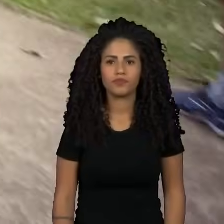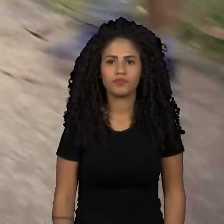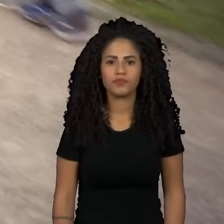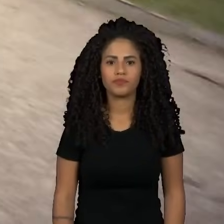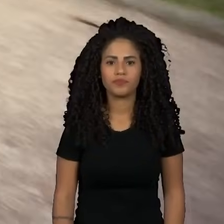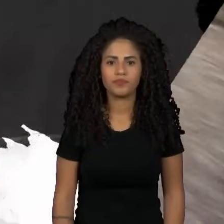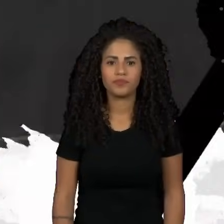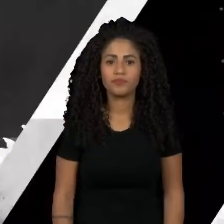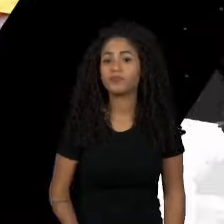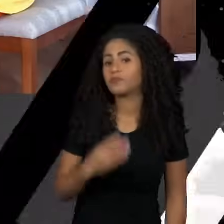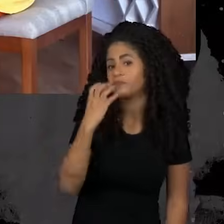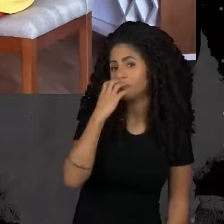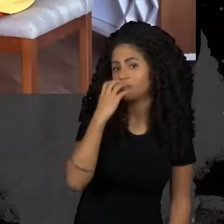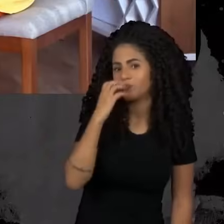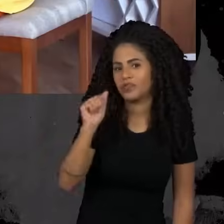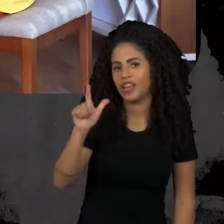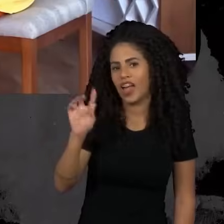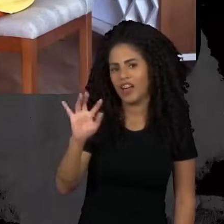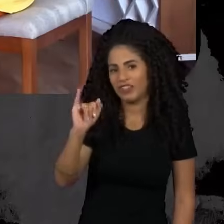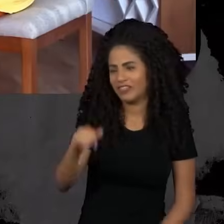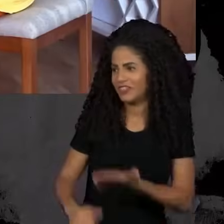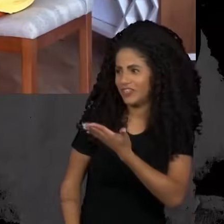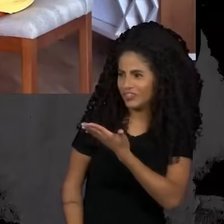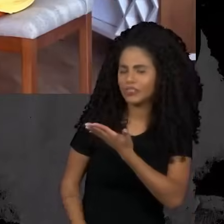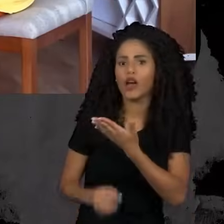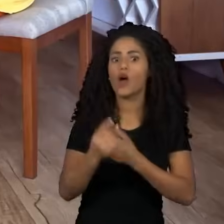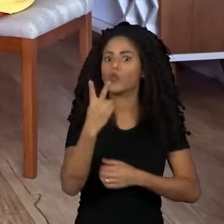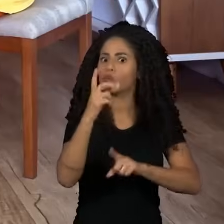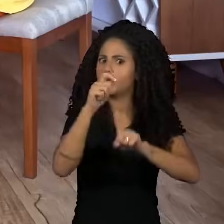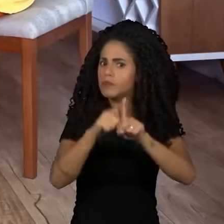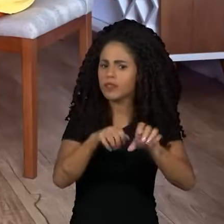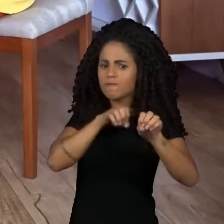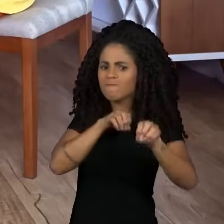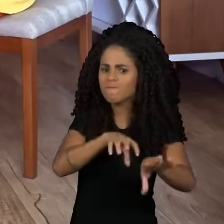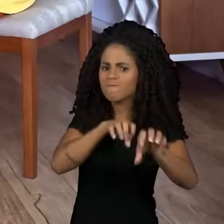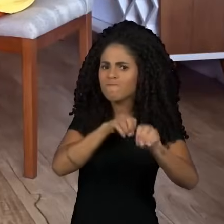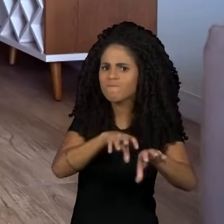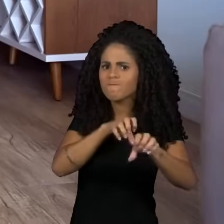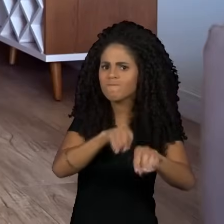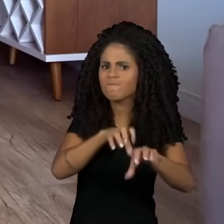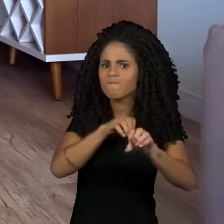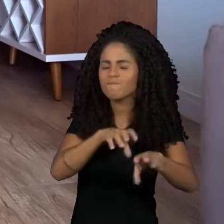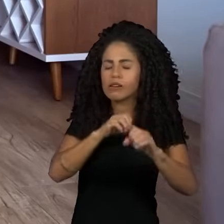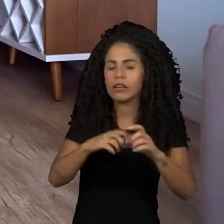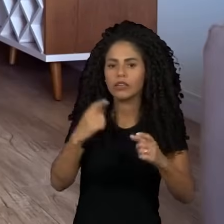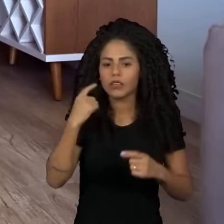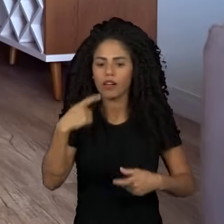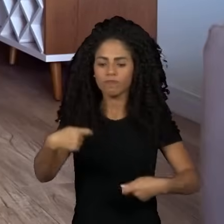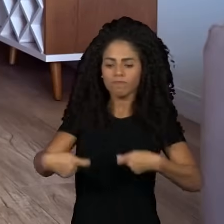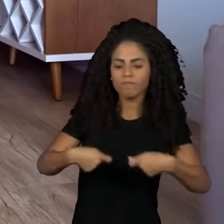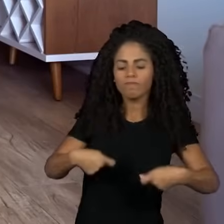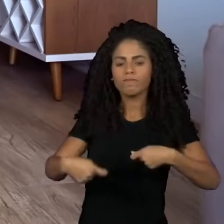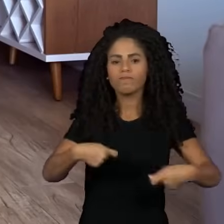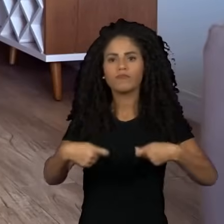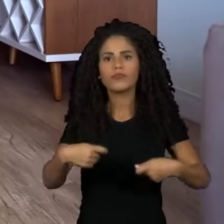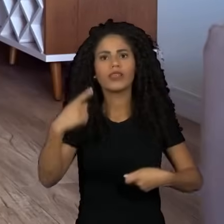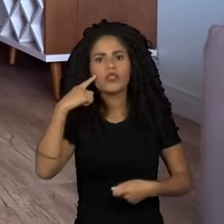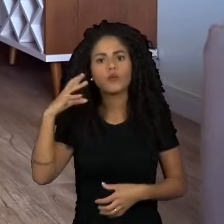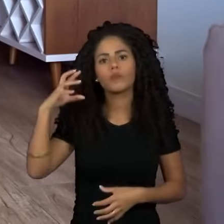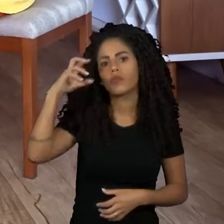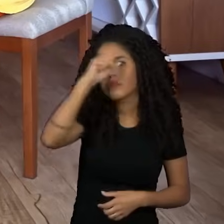Esse aqui é o Alt, ele está sendo adestrado há 2 meses, ele já está aprendendo a me alertar de crises, já está aprendendo um pouco de